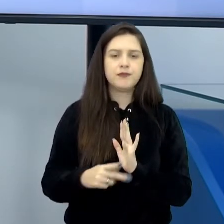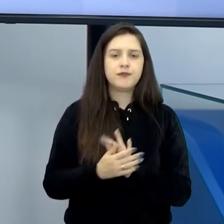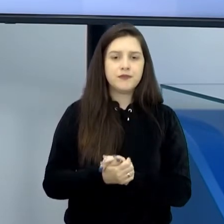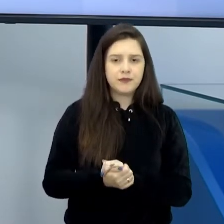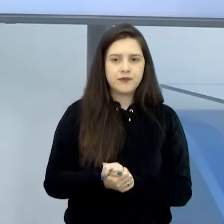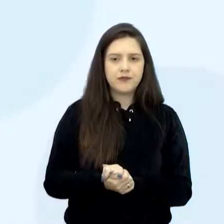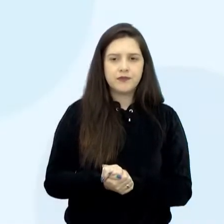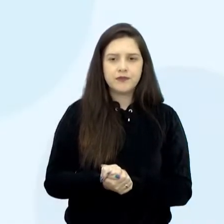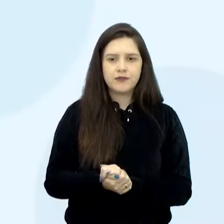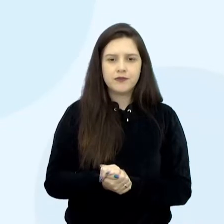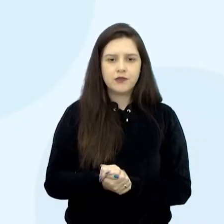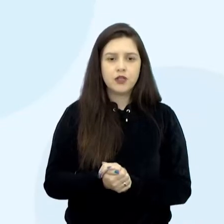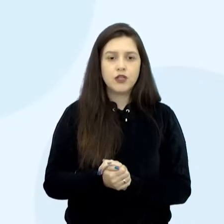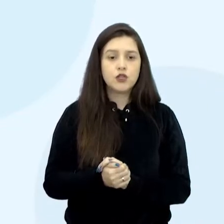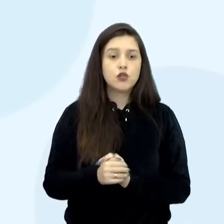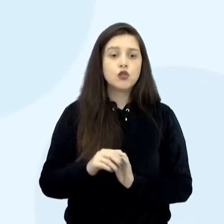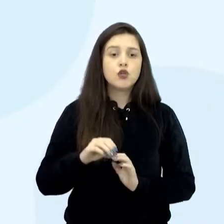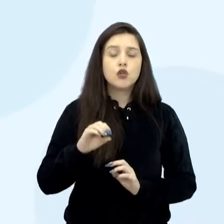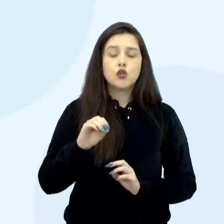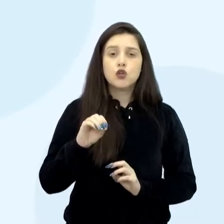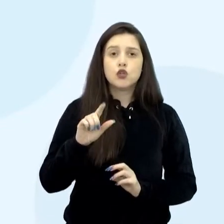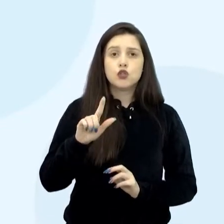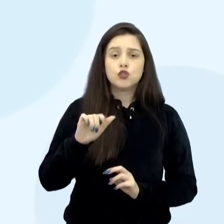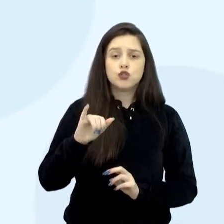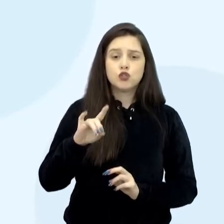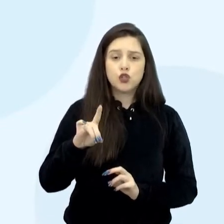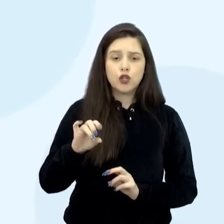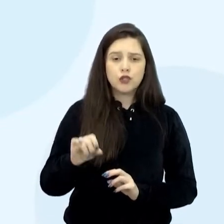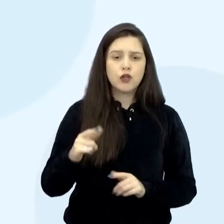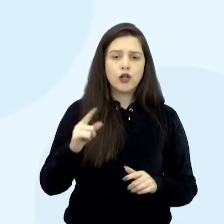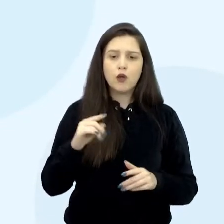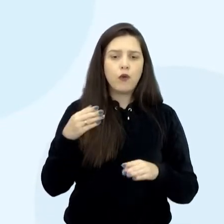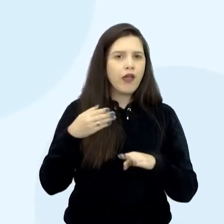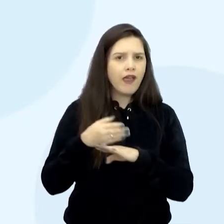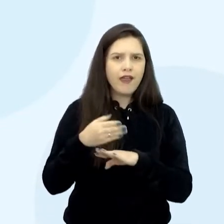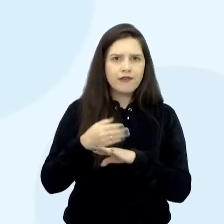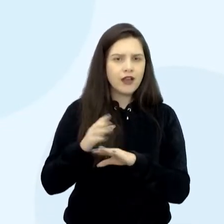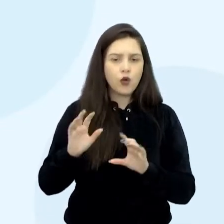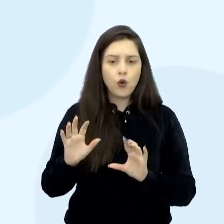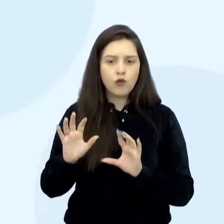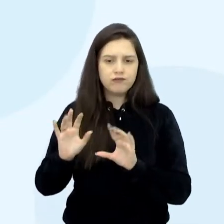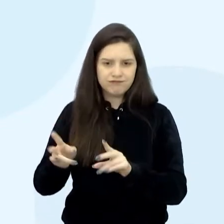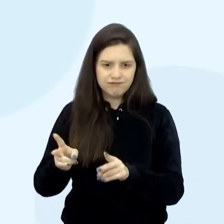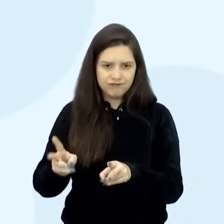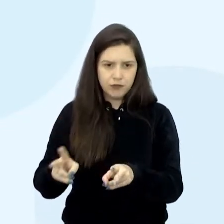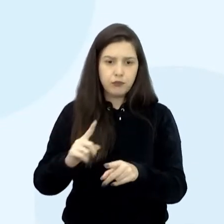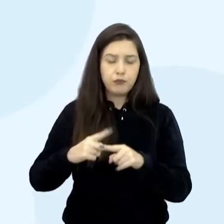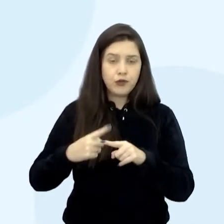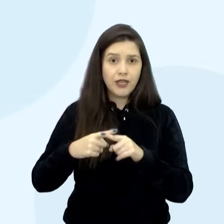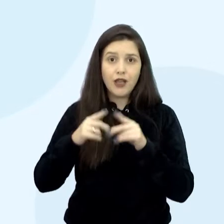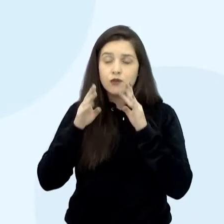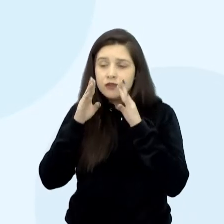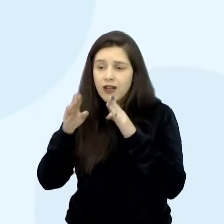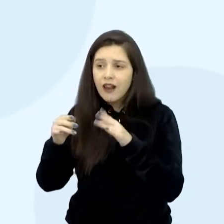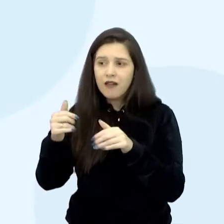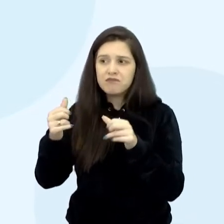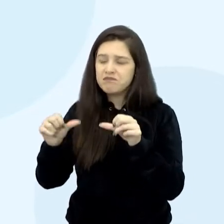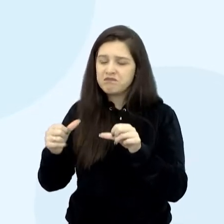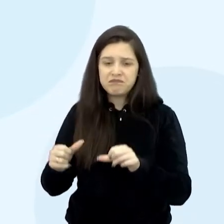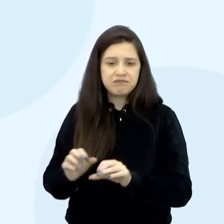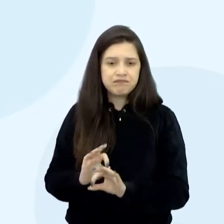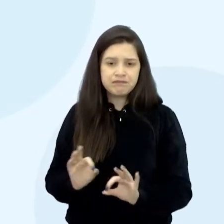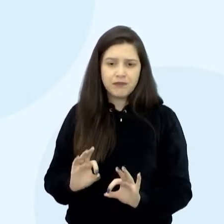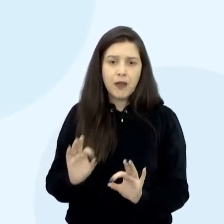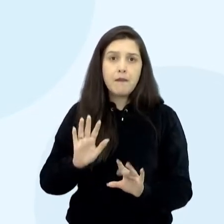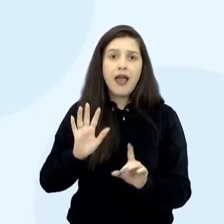Então, olha lá, sólidos não entram nessas constantes, porque as suas concentrações não variam e a pressão não exerce